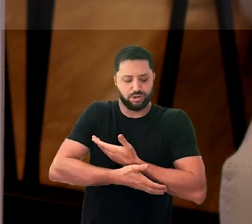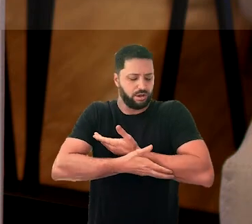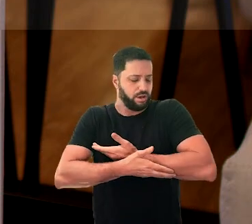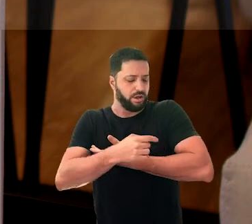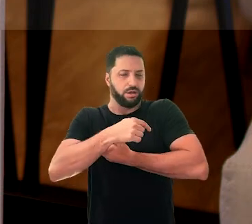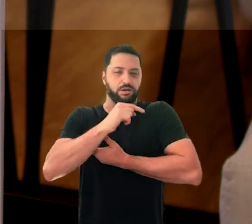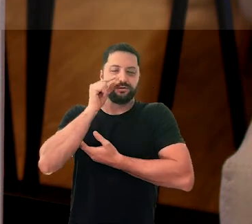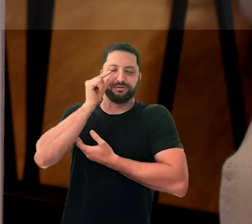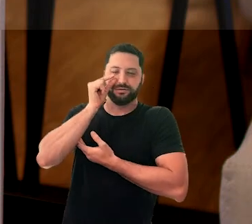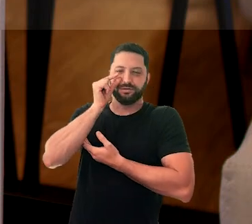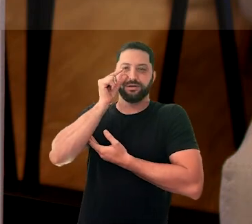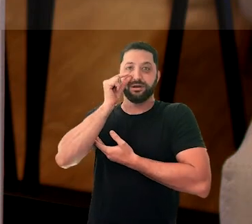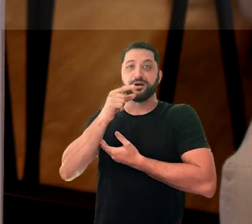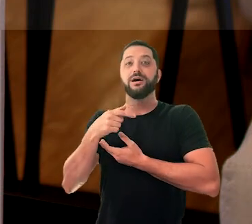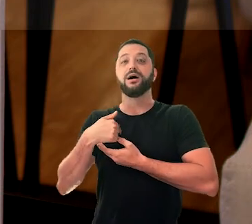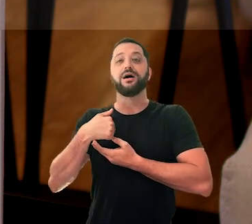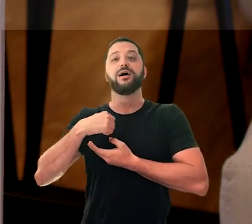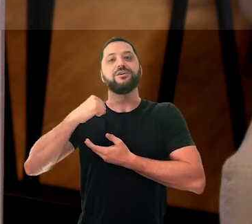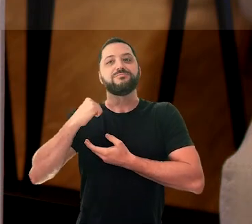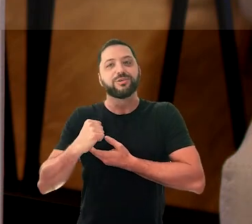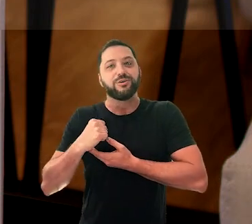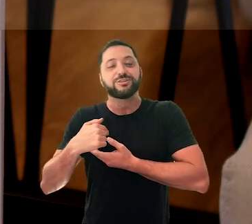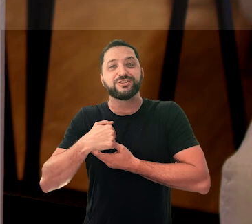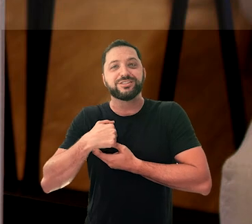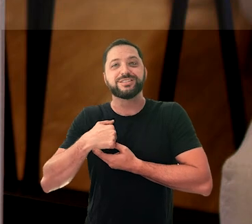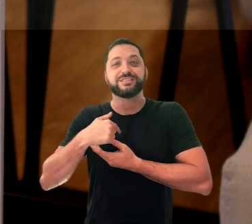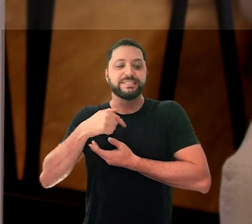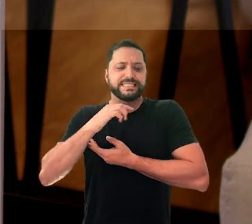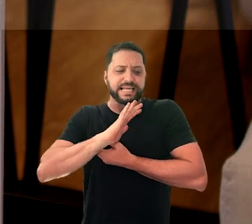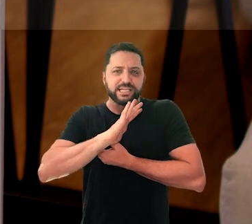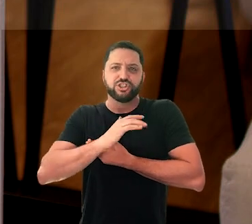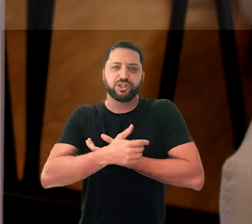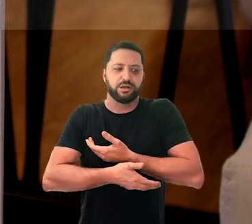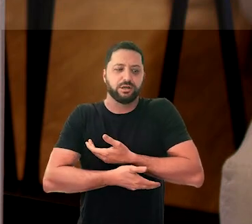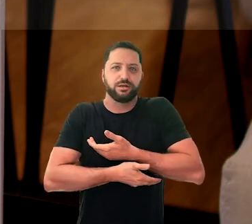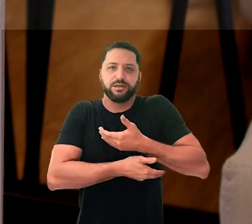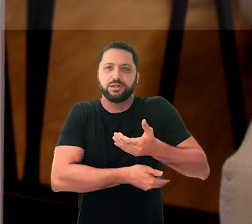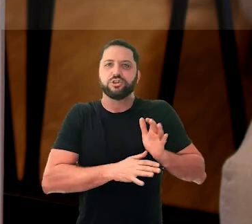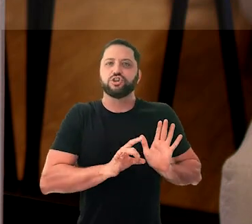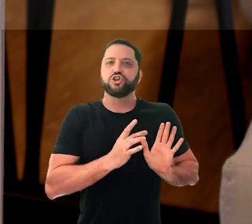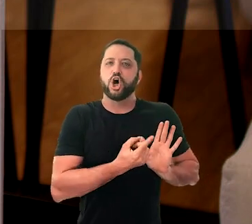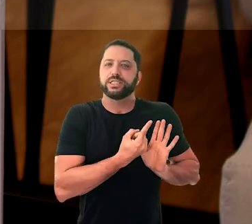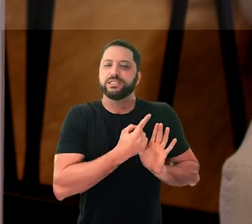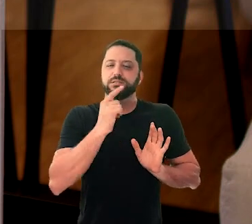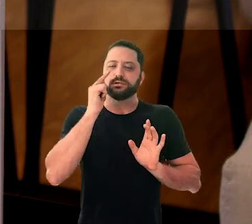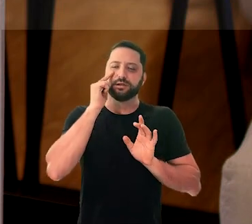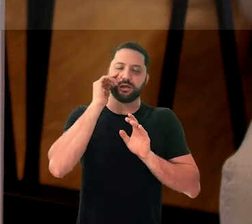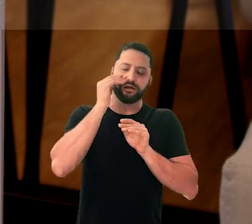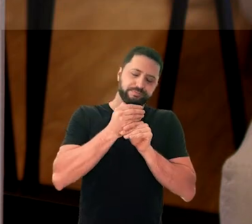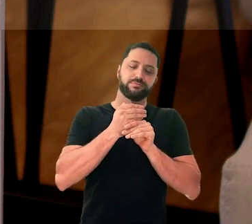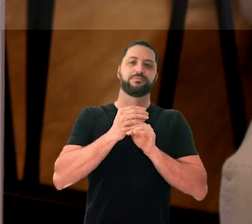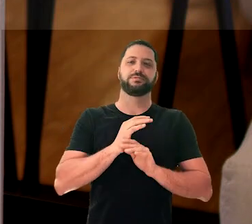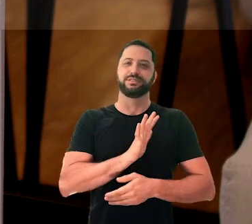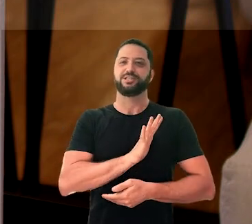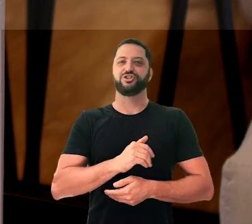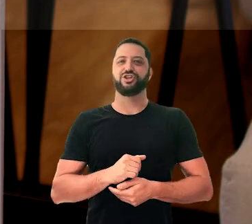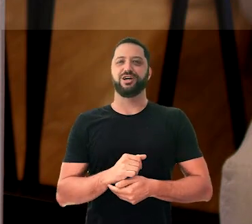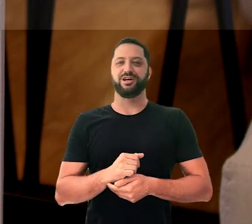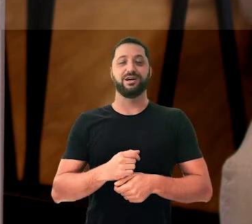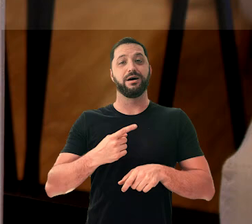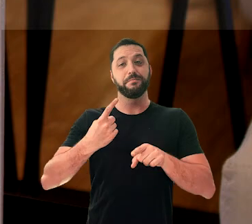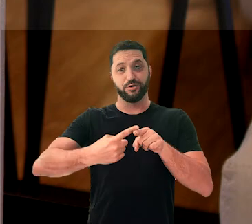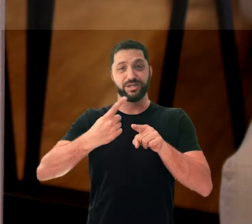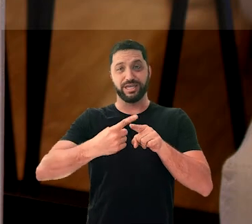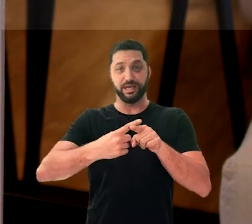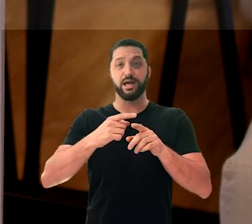ou no cantinho dela, é importante que a gente permita que a criança faça esse clique sozinha, sem a ajuda dos pais. Por quê? Porque o